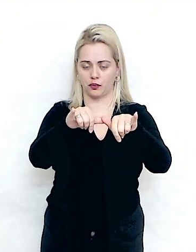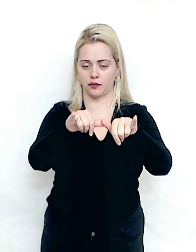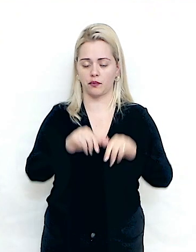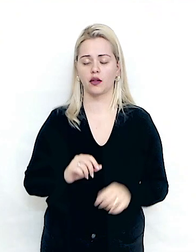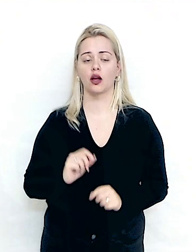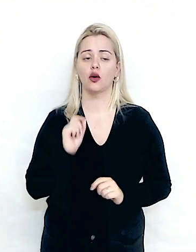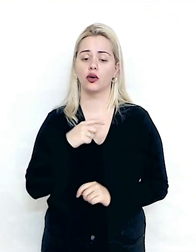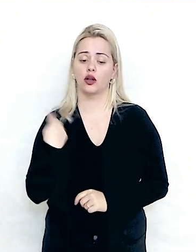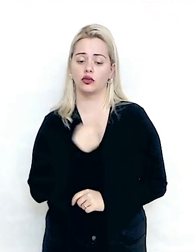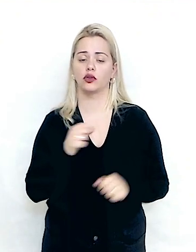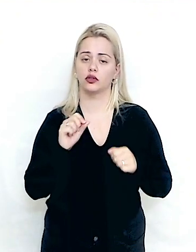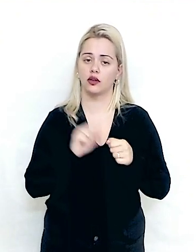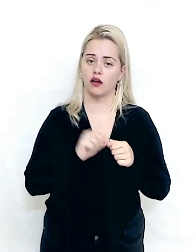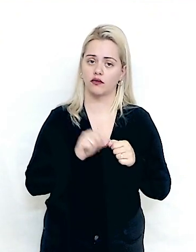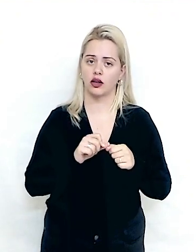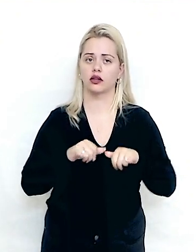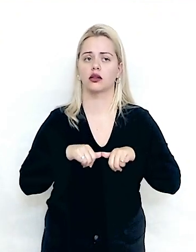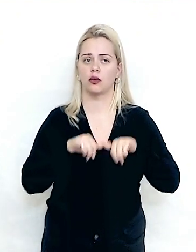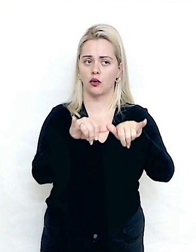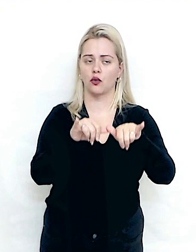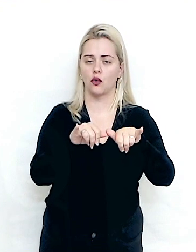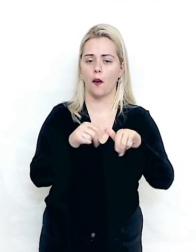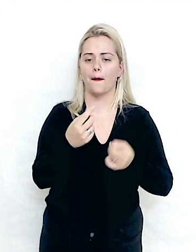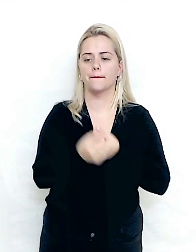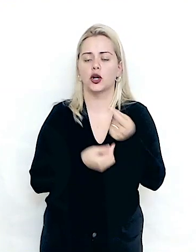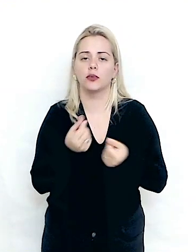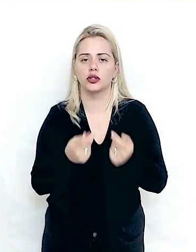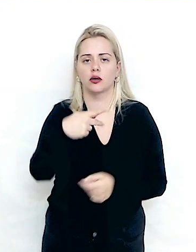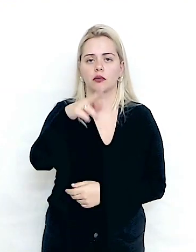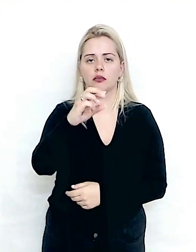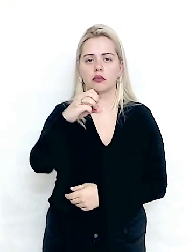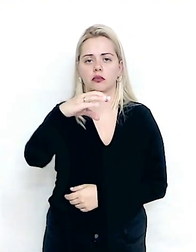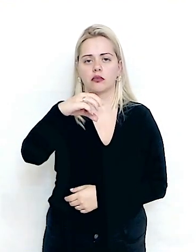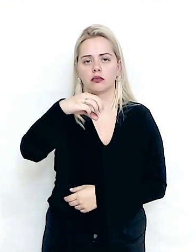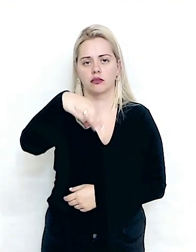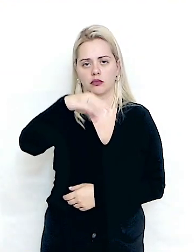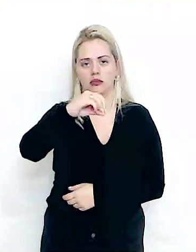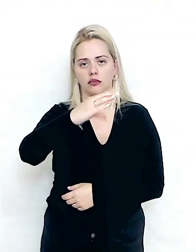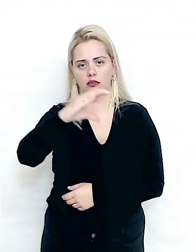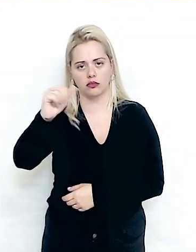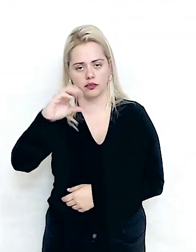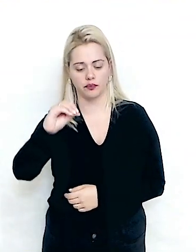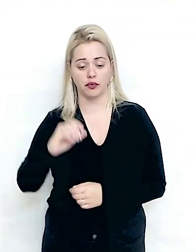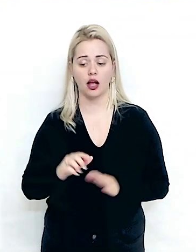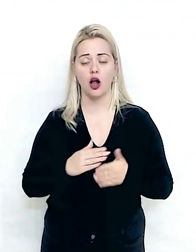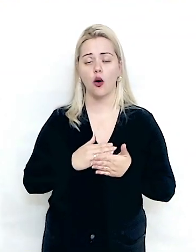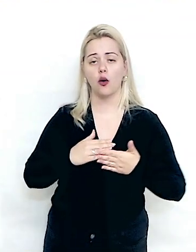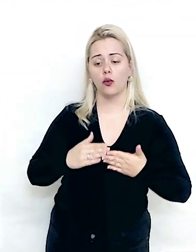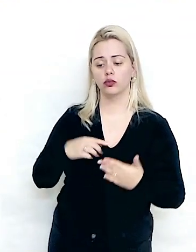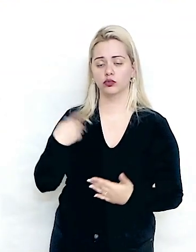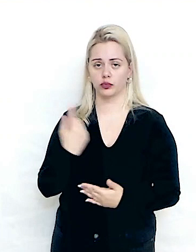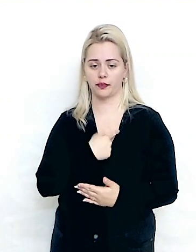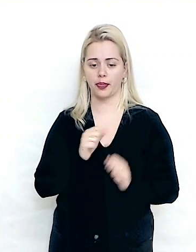que nós fazemos em termos de promoção comercial? E esse para a gente é um tema muito caro. Quando a gente abre um mercado,